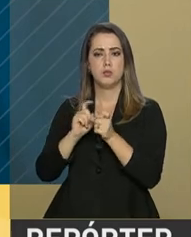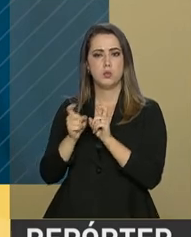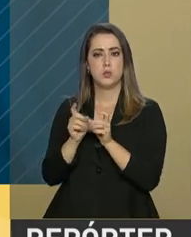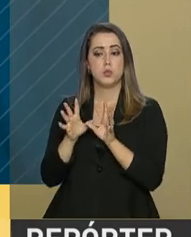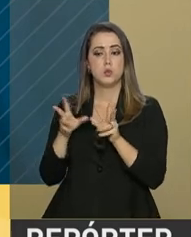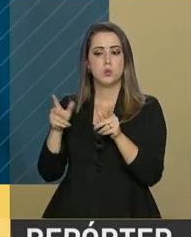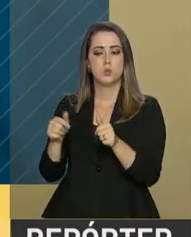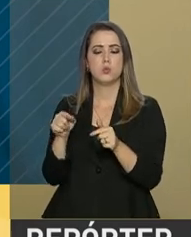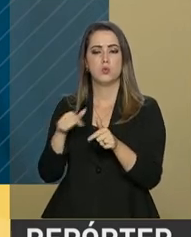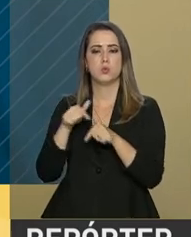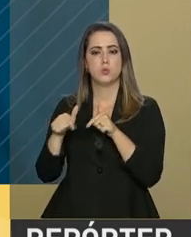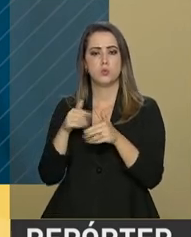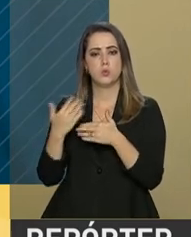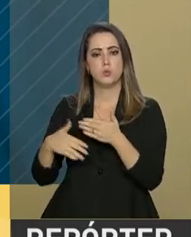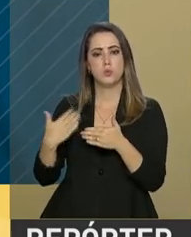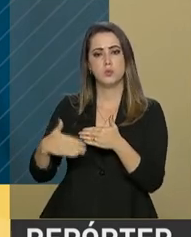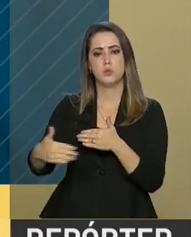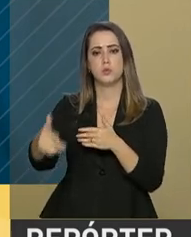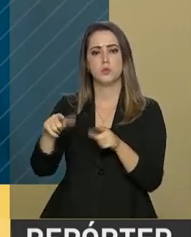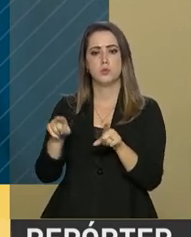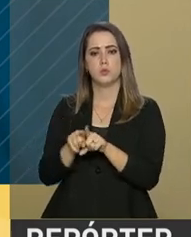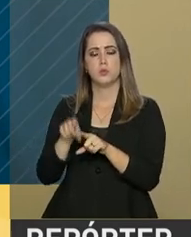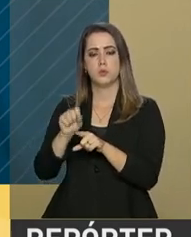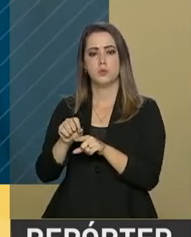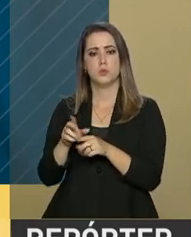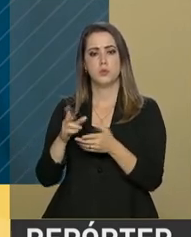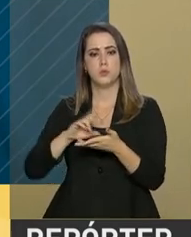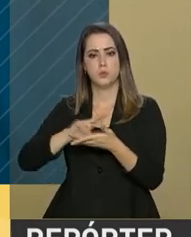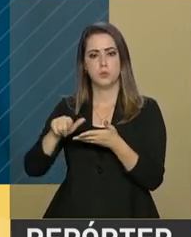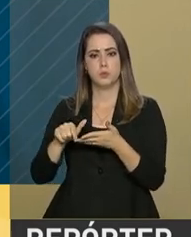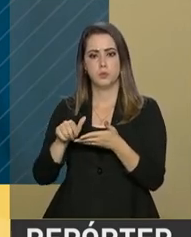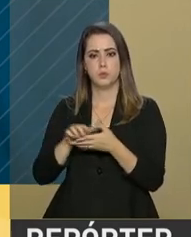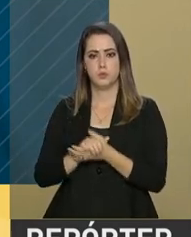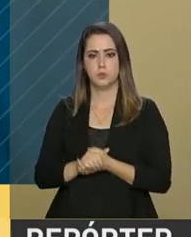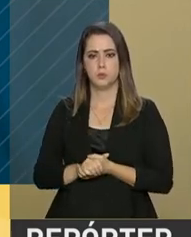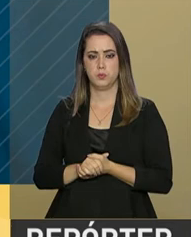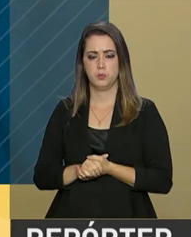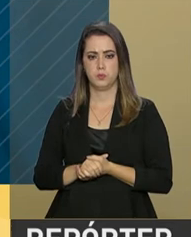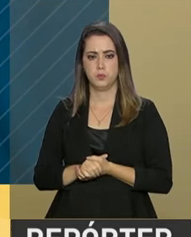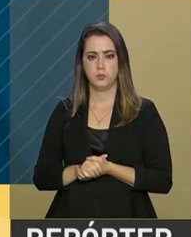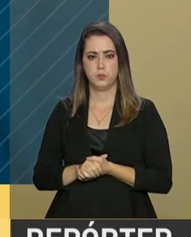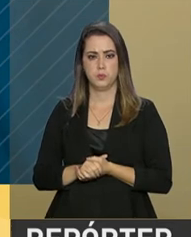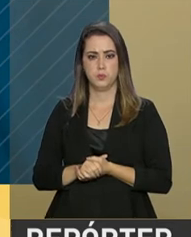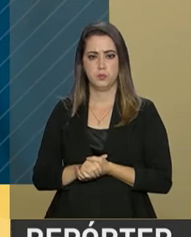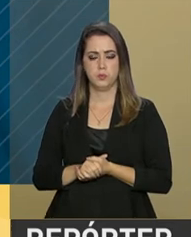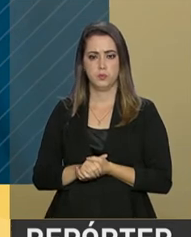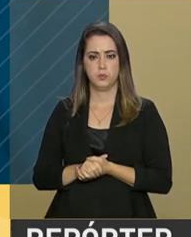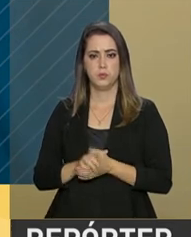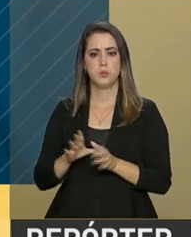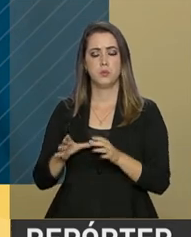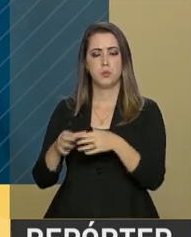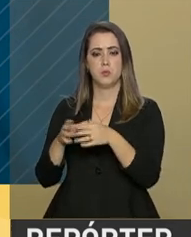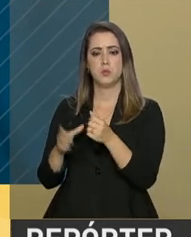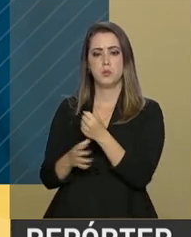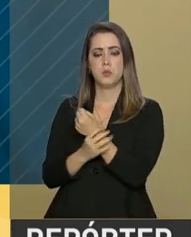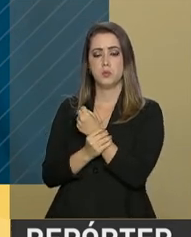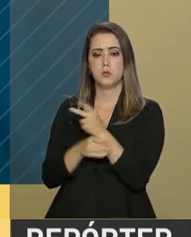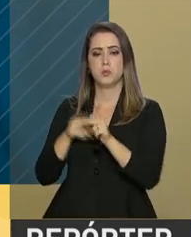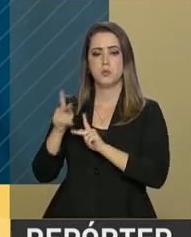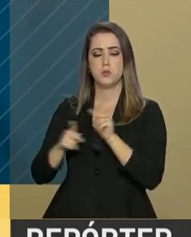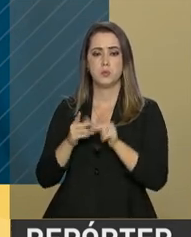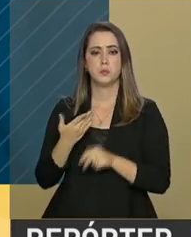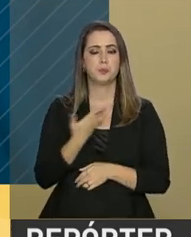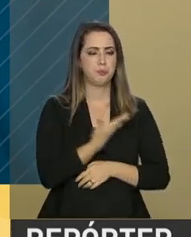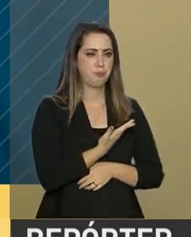ações cooperadas vontade dos nossos segurança pública do rio de janeiro coronel